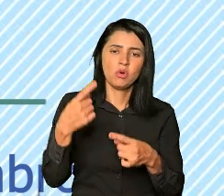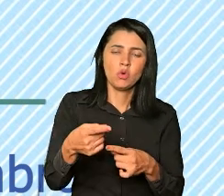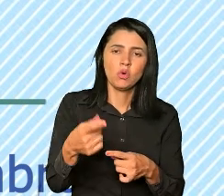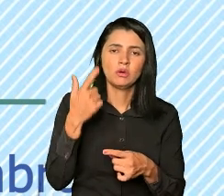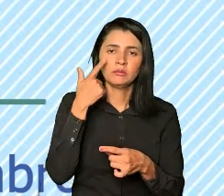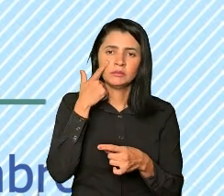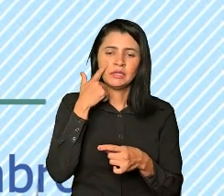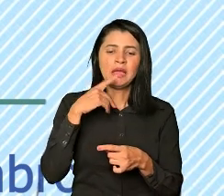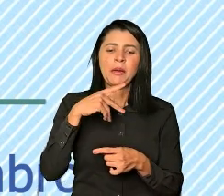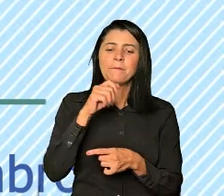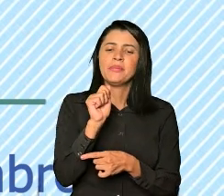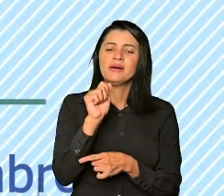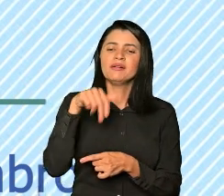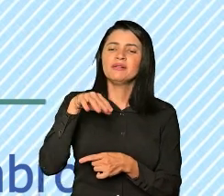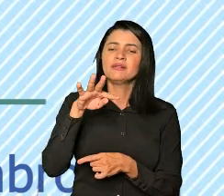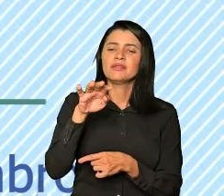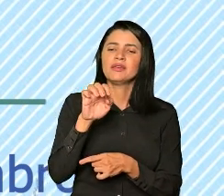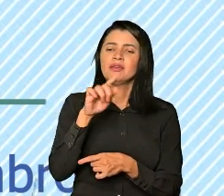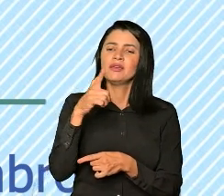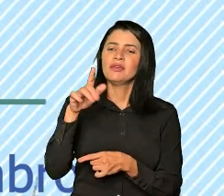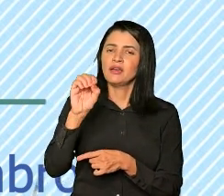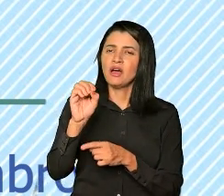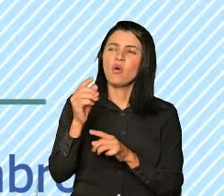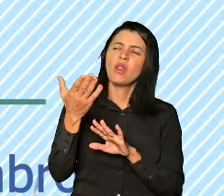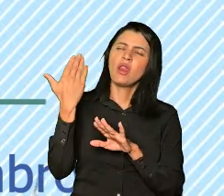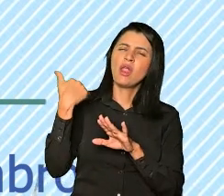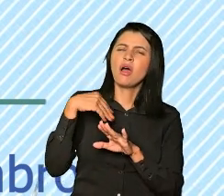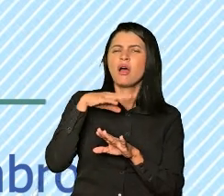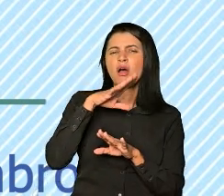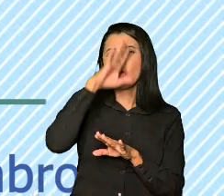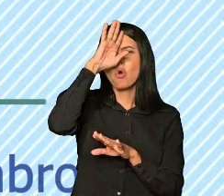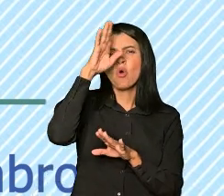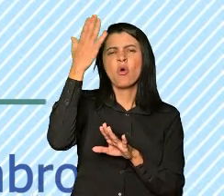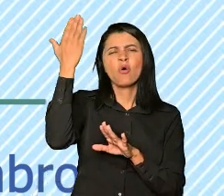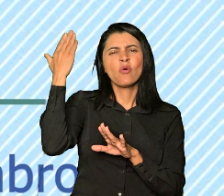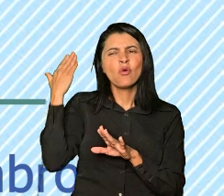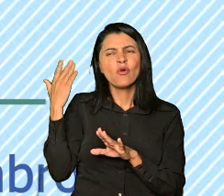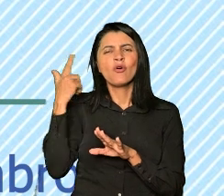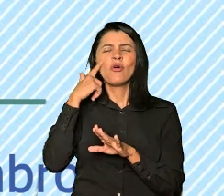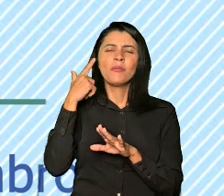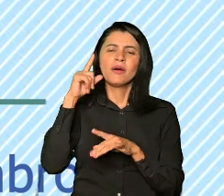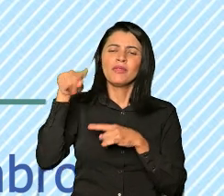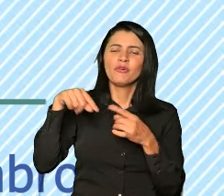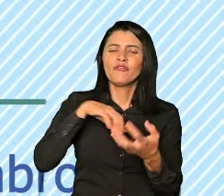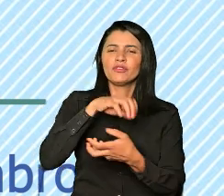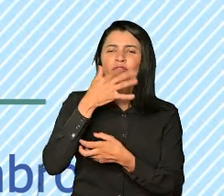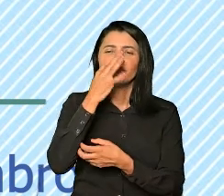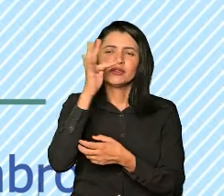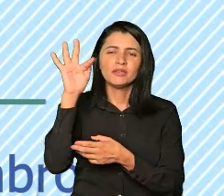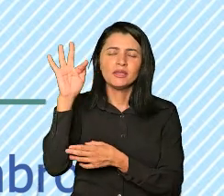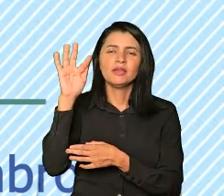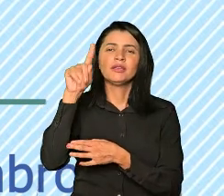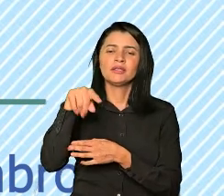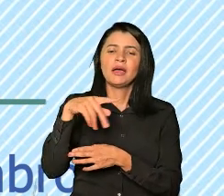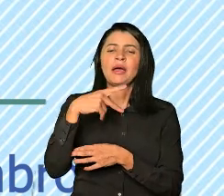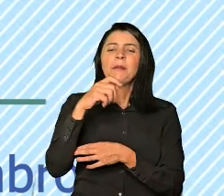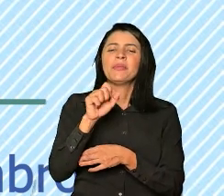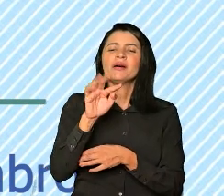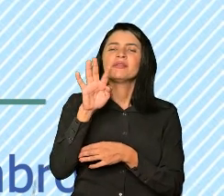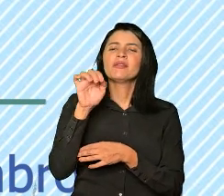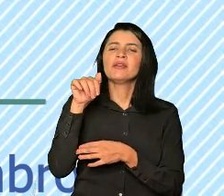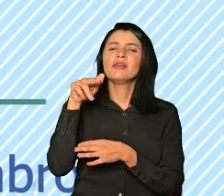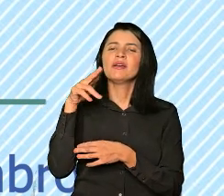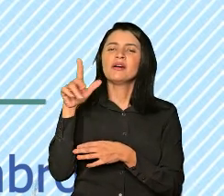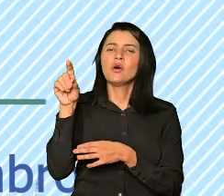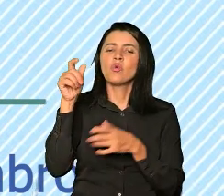de panteão, ela vem desde Roma Antiga, passando pela Revolução Francesa, onde o panteão é o local